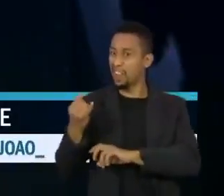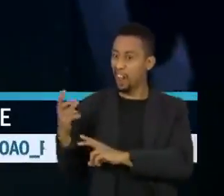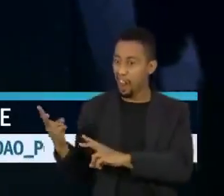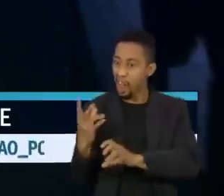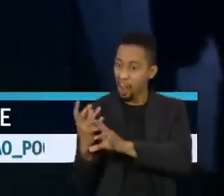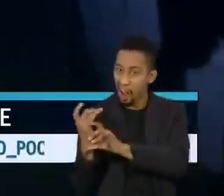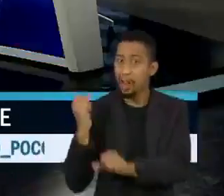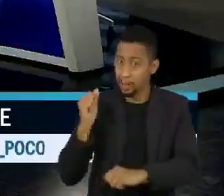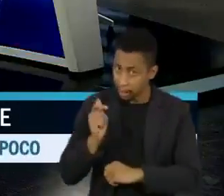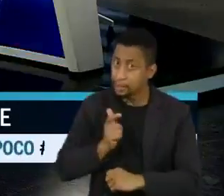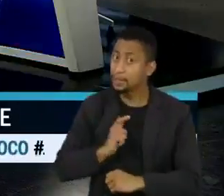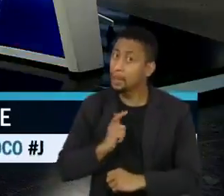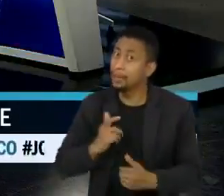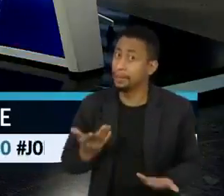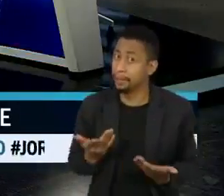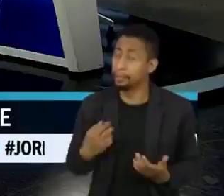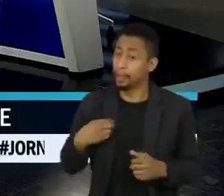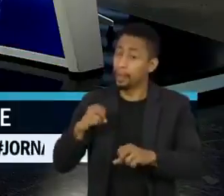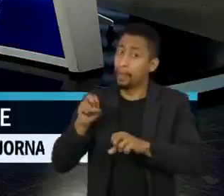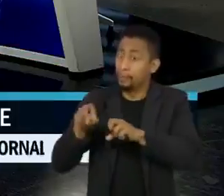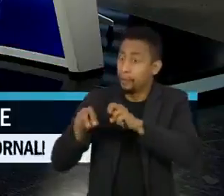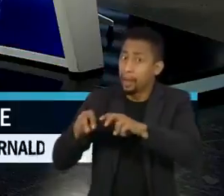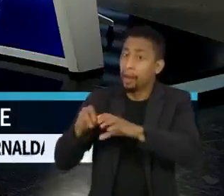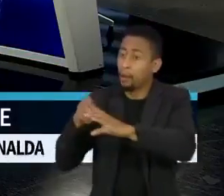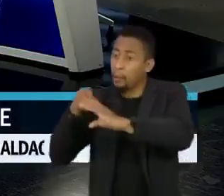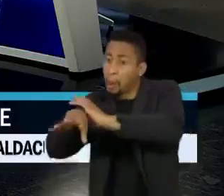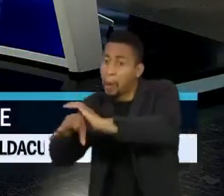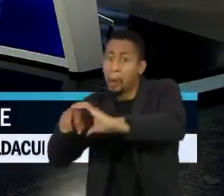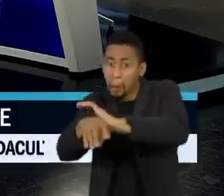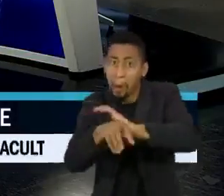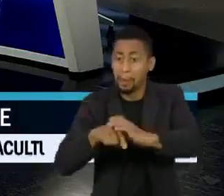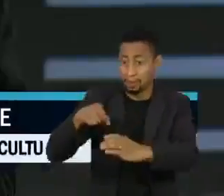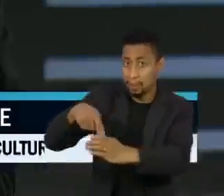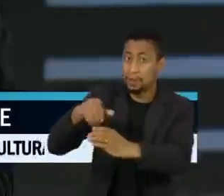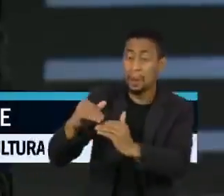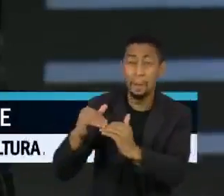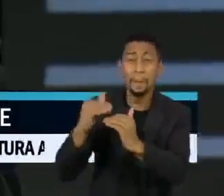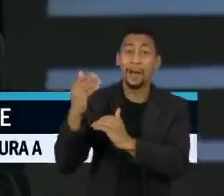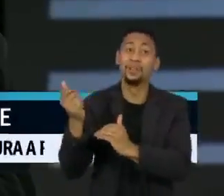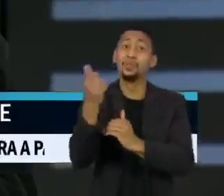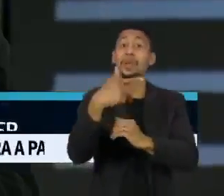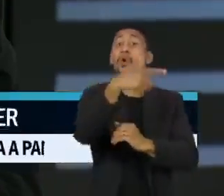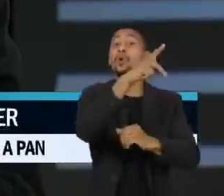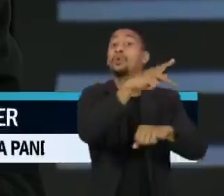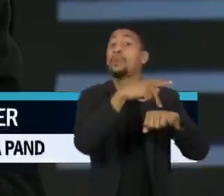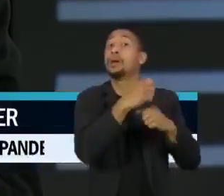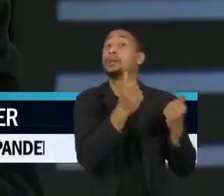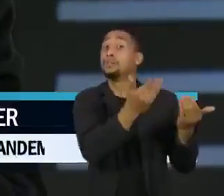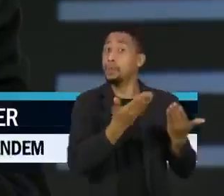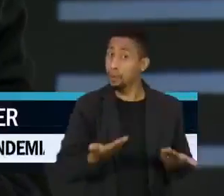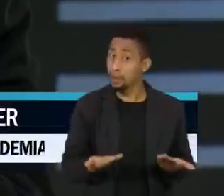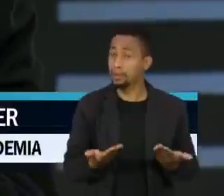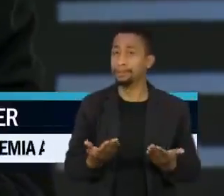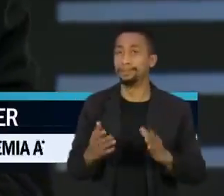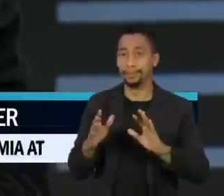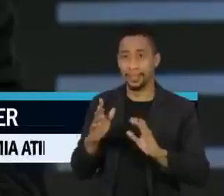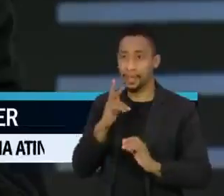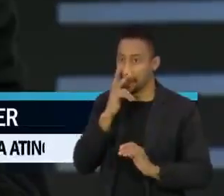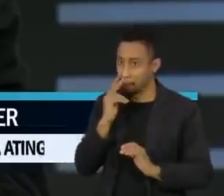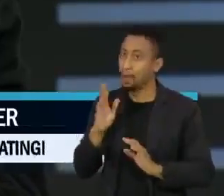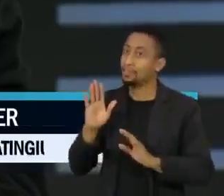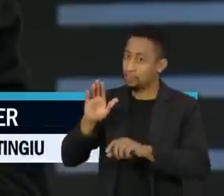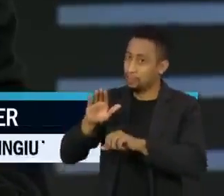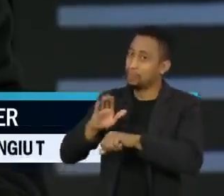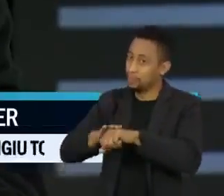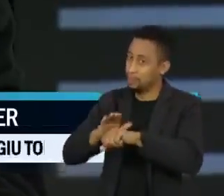de agrotóxicos nós estamos acompanhando que é uma liberação muito superior a outros países do mundo deve ser aqueles casos famosos que tem